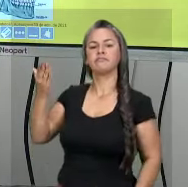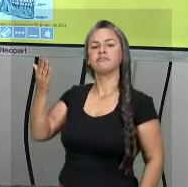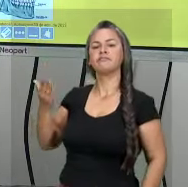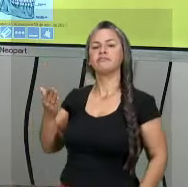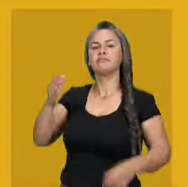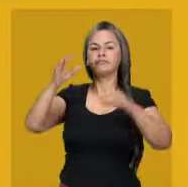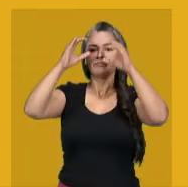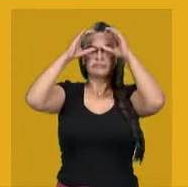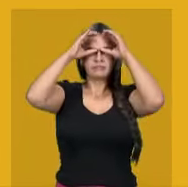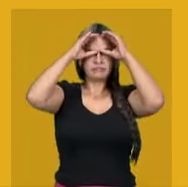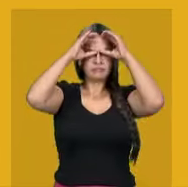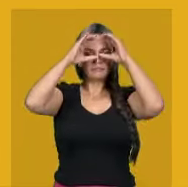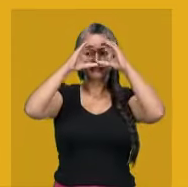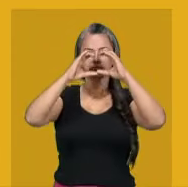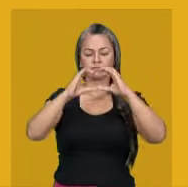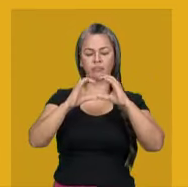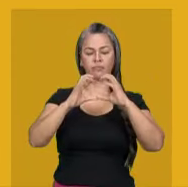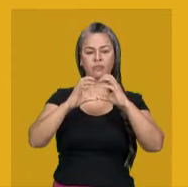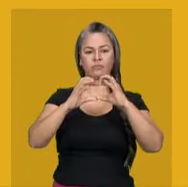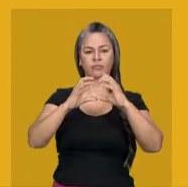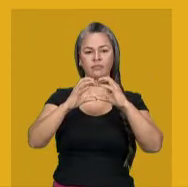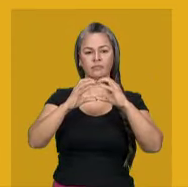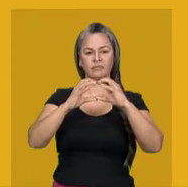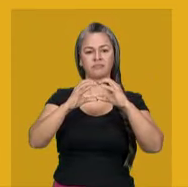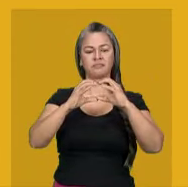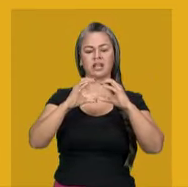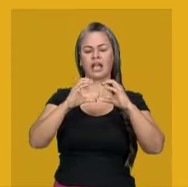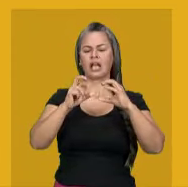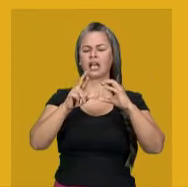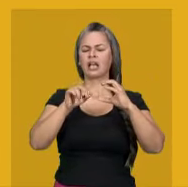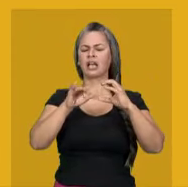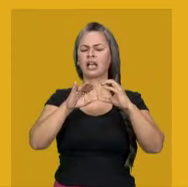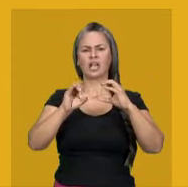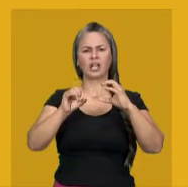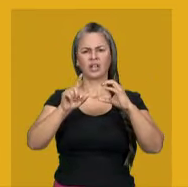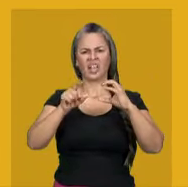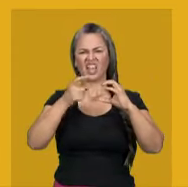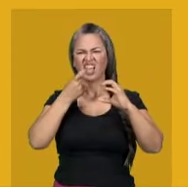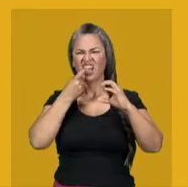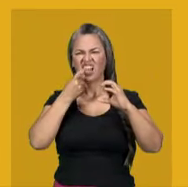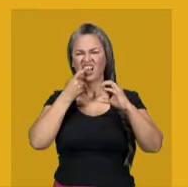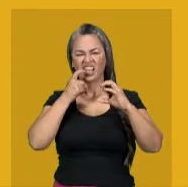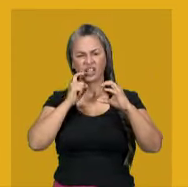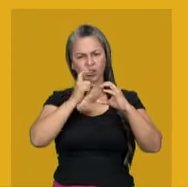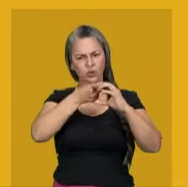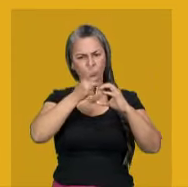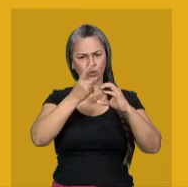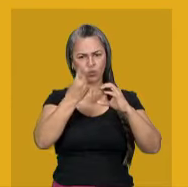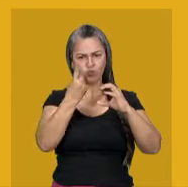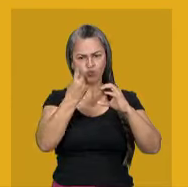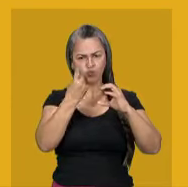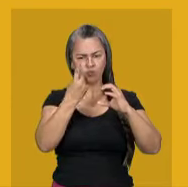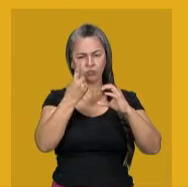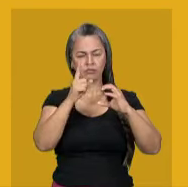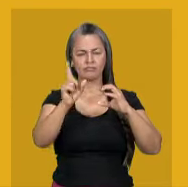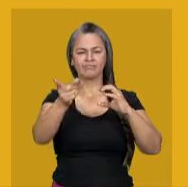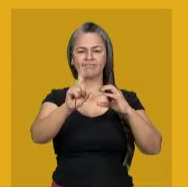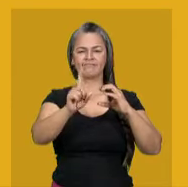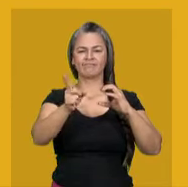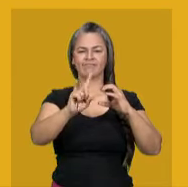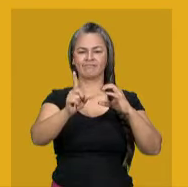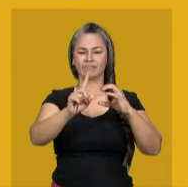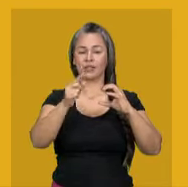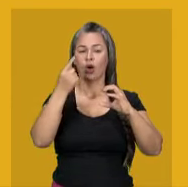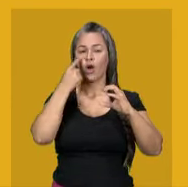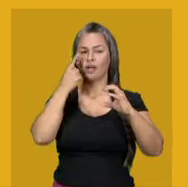Crânio. O crânio, tem muitos alunos que acham que o crânio é um osso só, o que não é verdade. Então, ele é